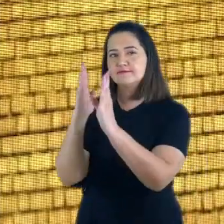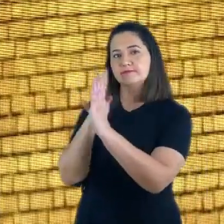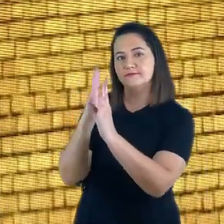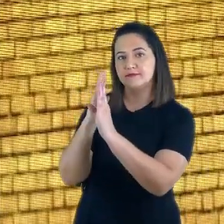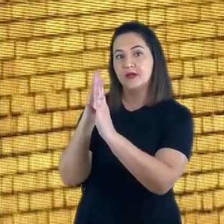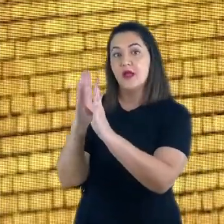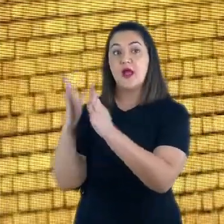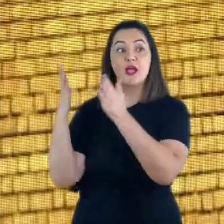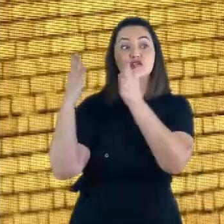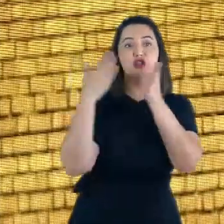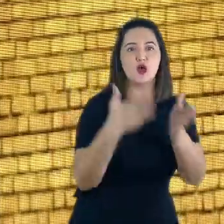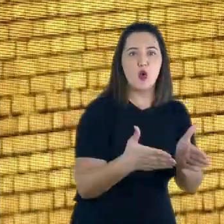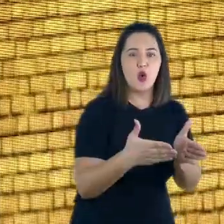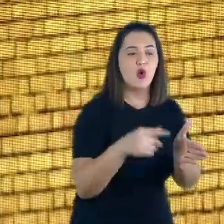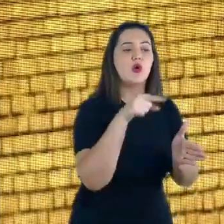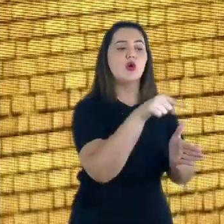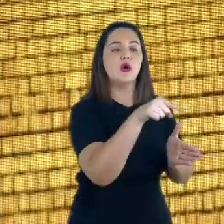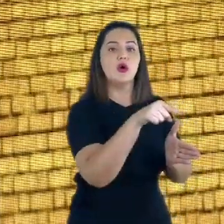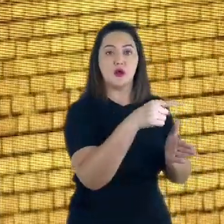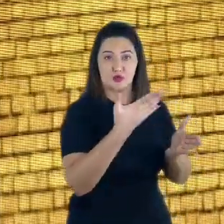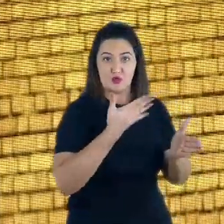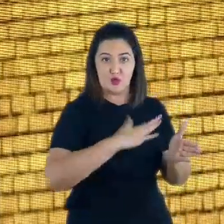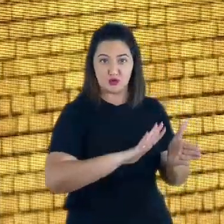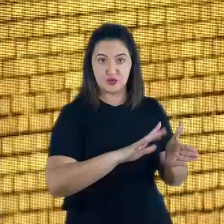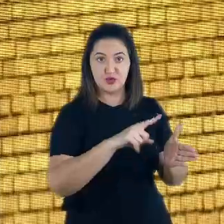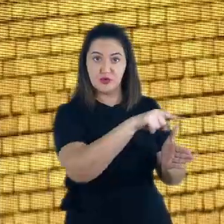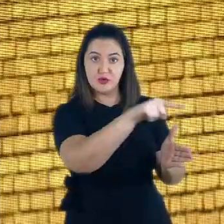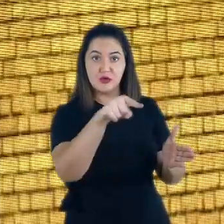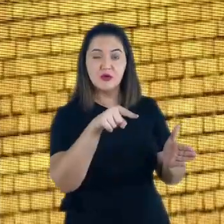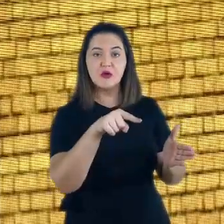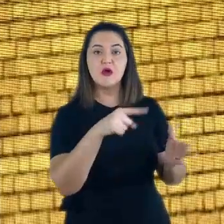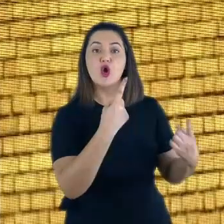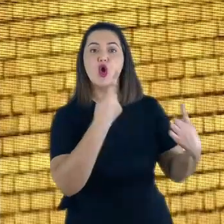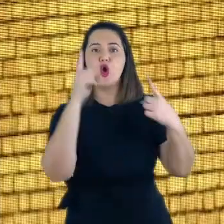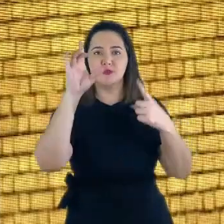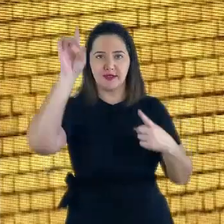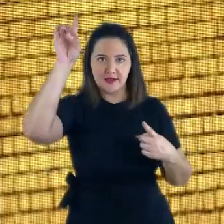citar. Temos a correlação de entidades